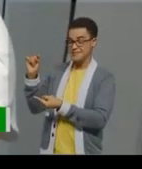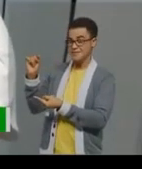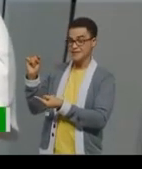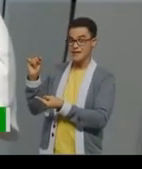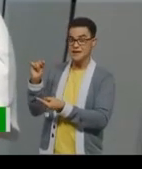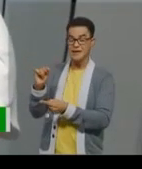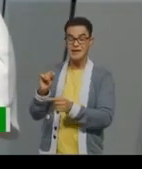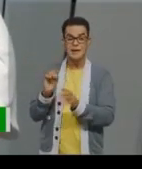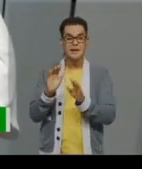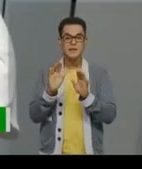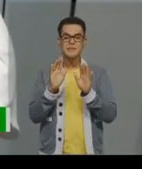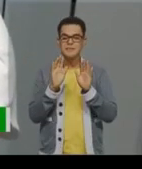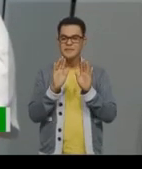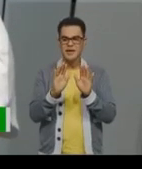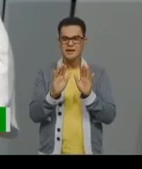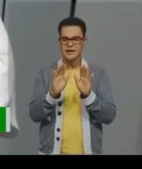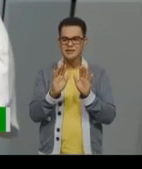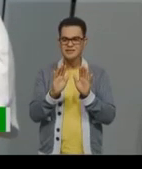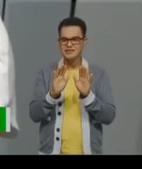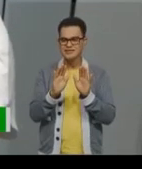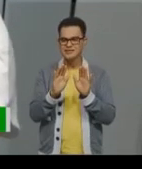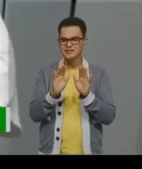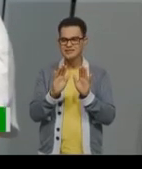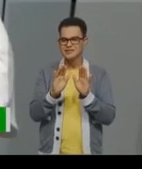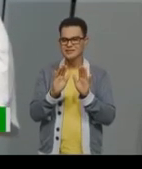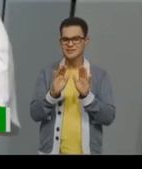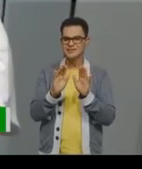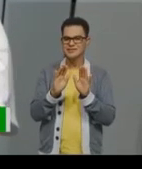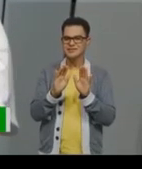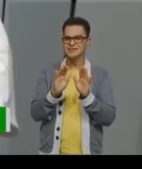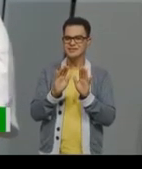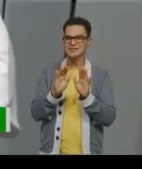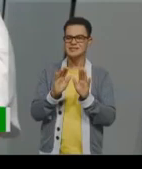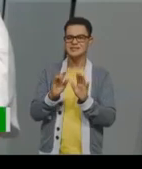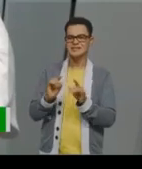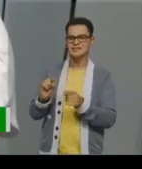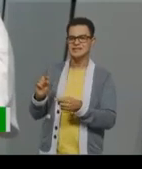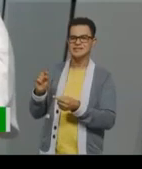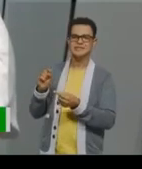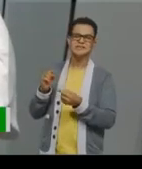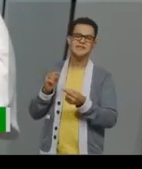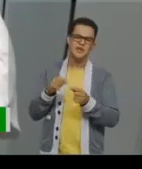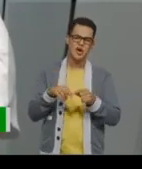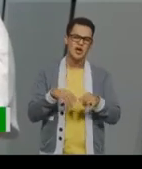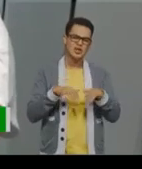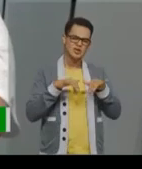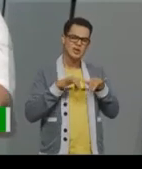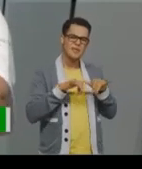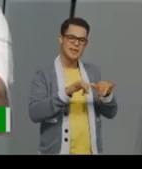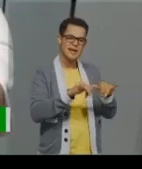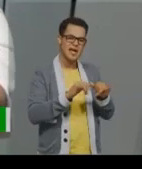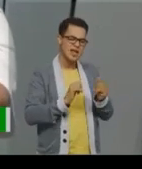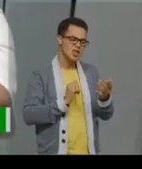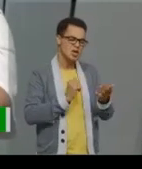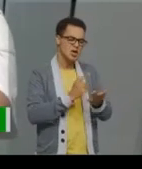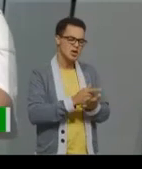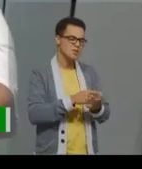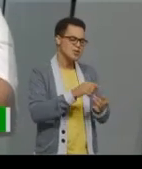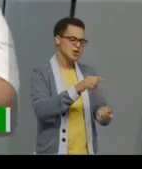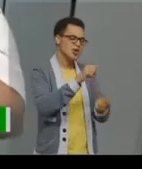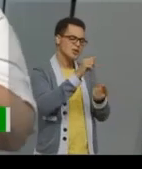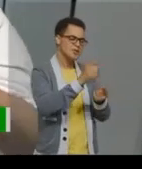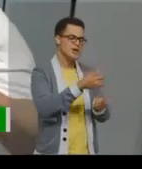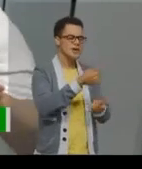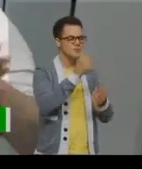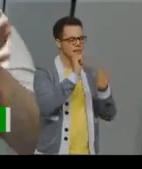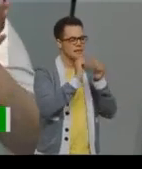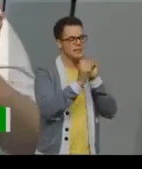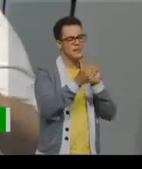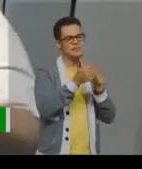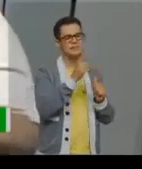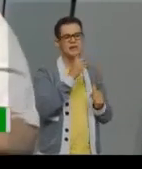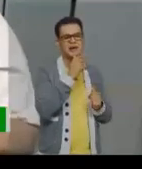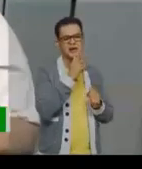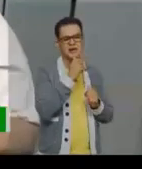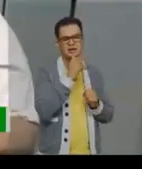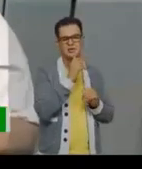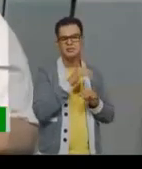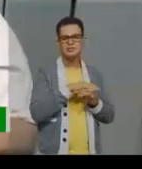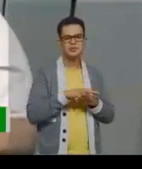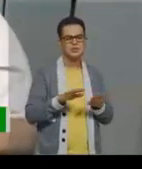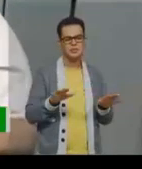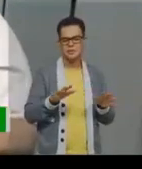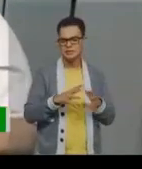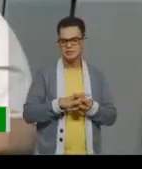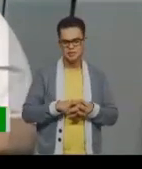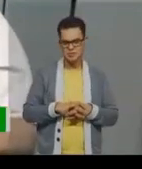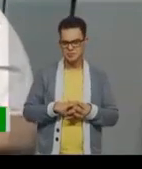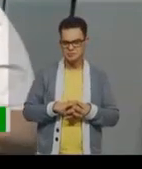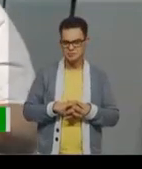de água é uma garrafinha que simplesmente você foi ali no supermercado, comprou a garrafa, está bebendo a água, ela serve apenas para